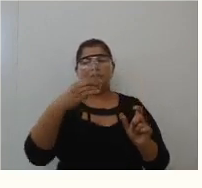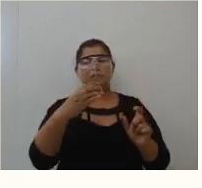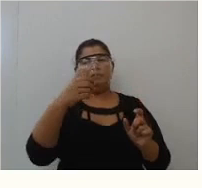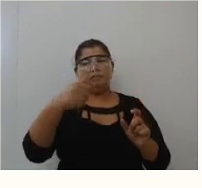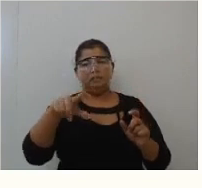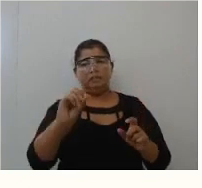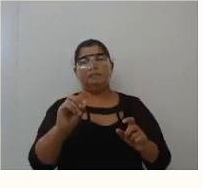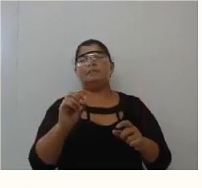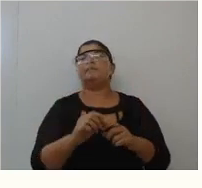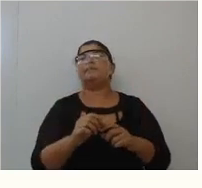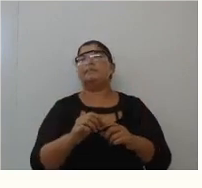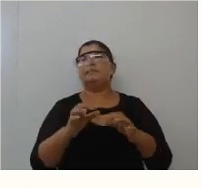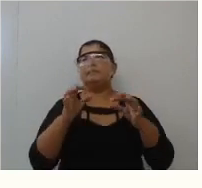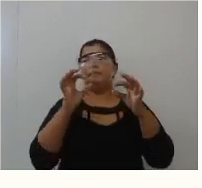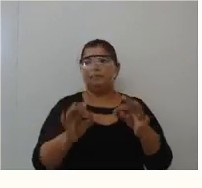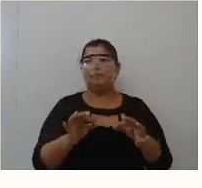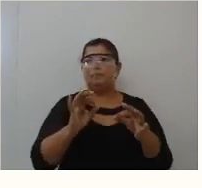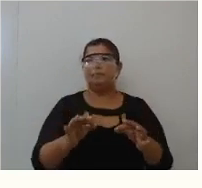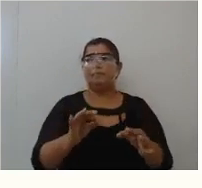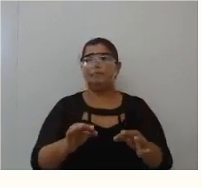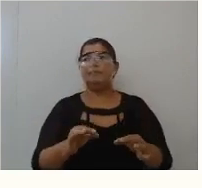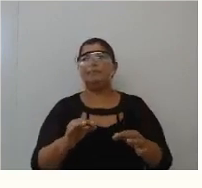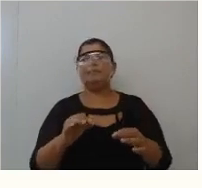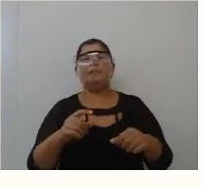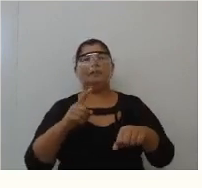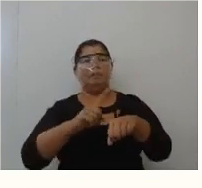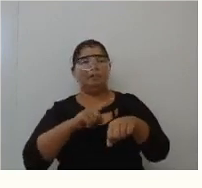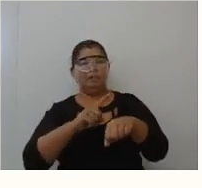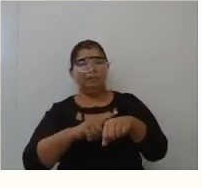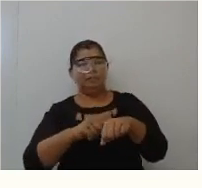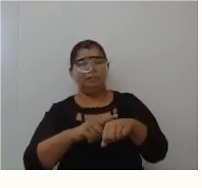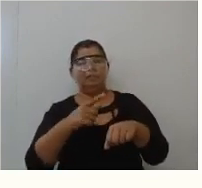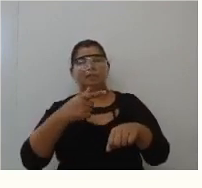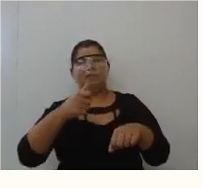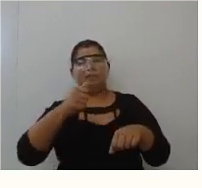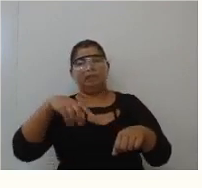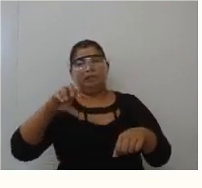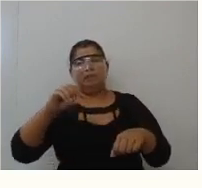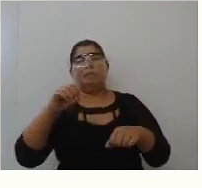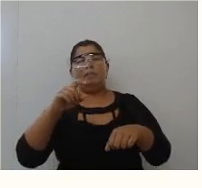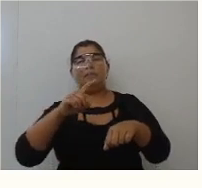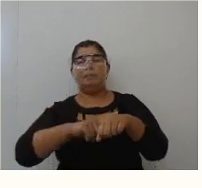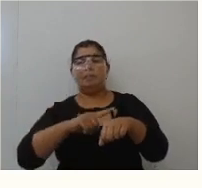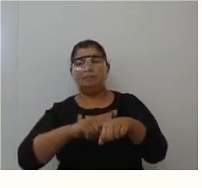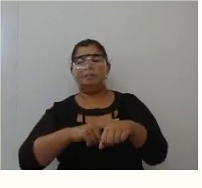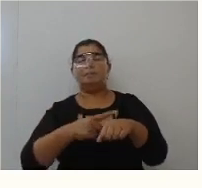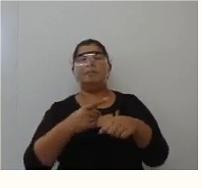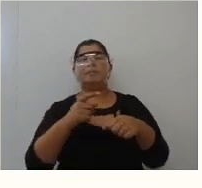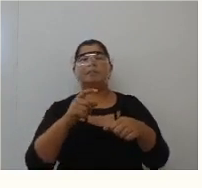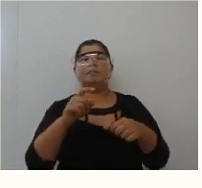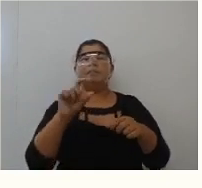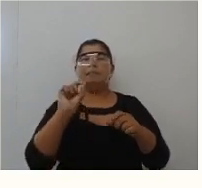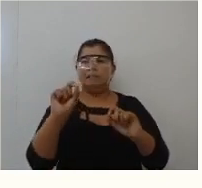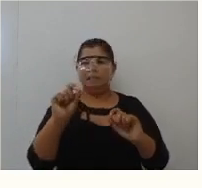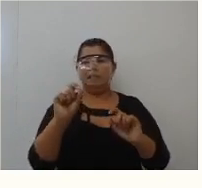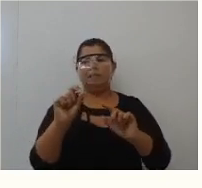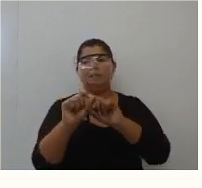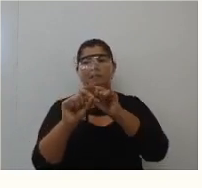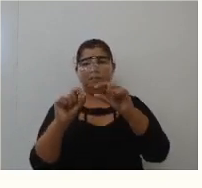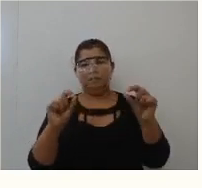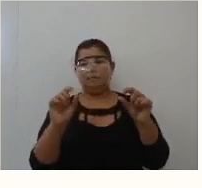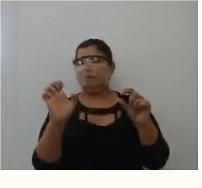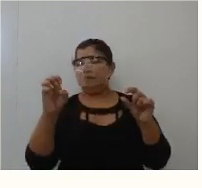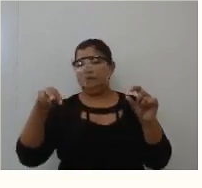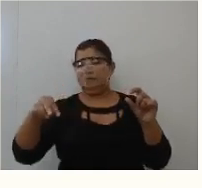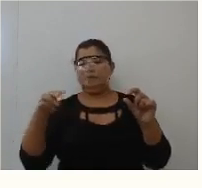tempo que e não ao mesmo tempo em que. Essa história de ao mesmo tempo em que é marca